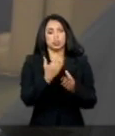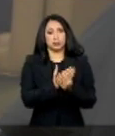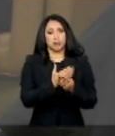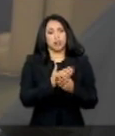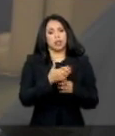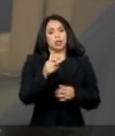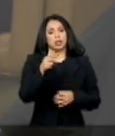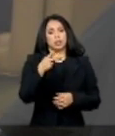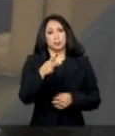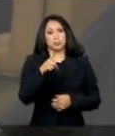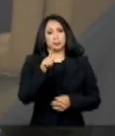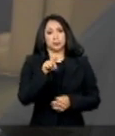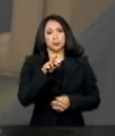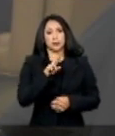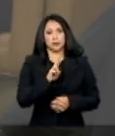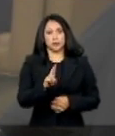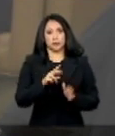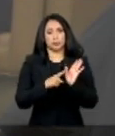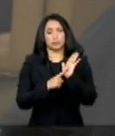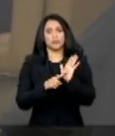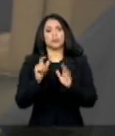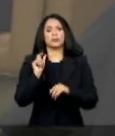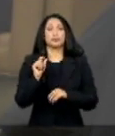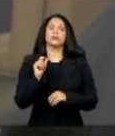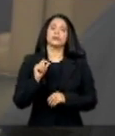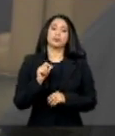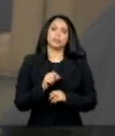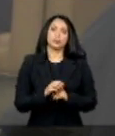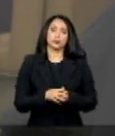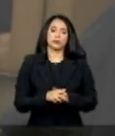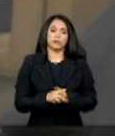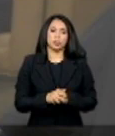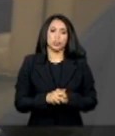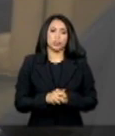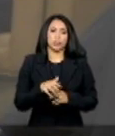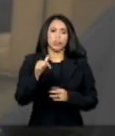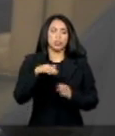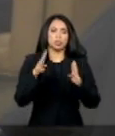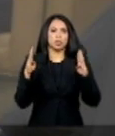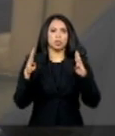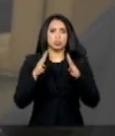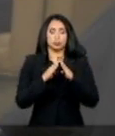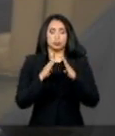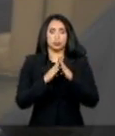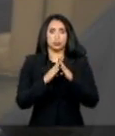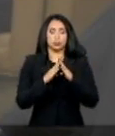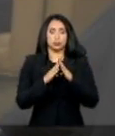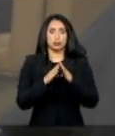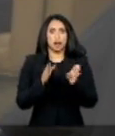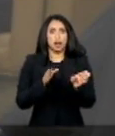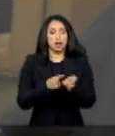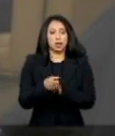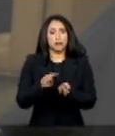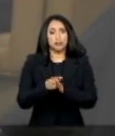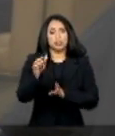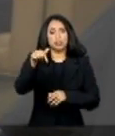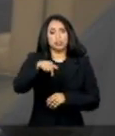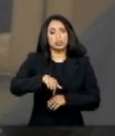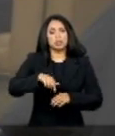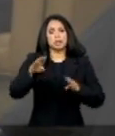aqui a jurisprudência desta casa orientação dessa casa senhores